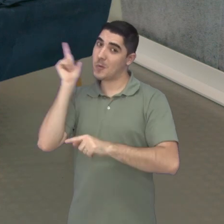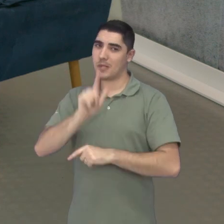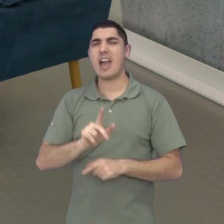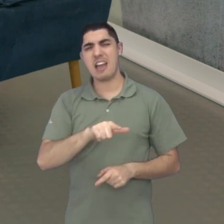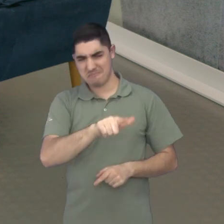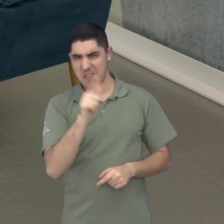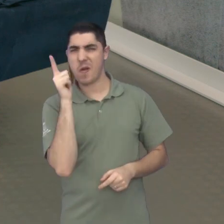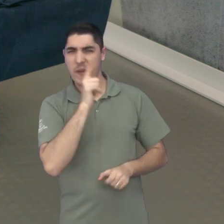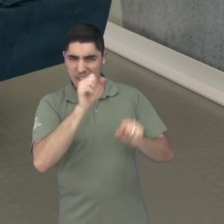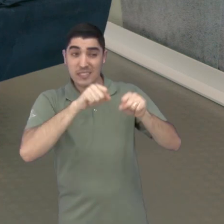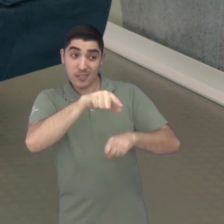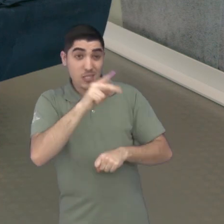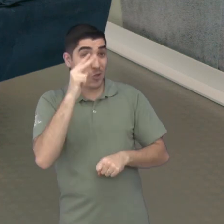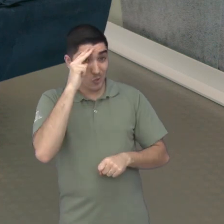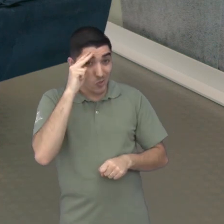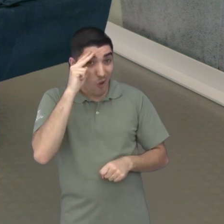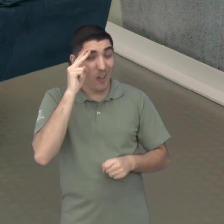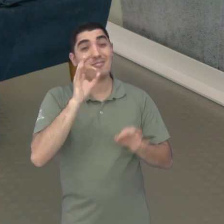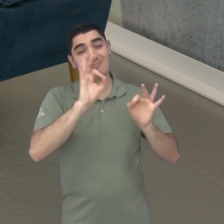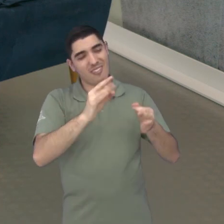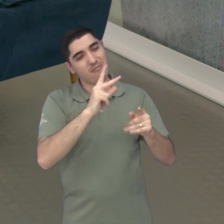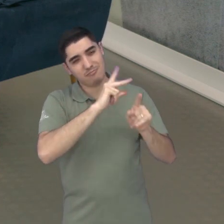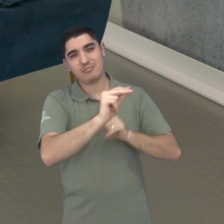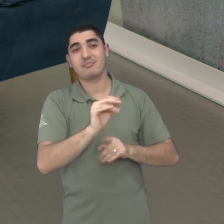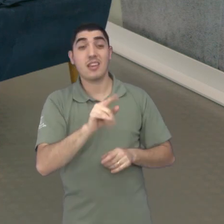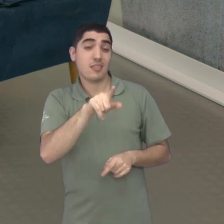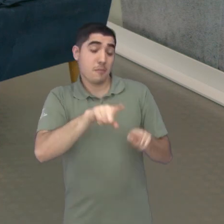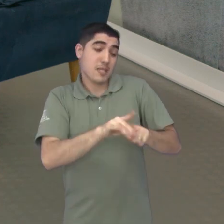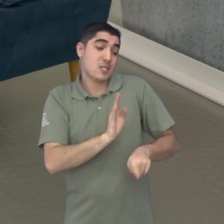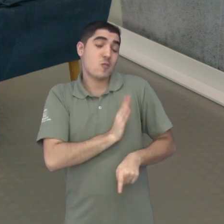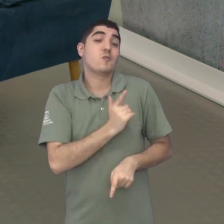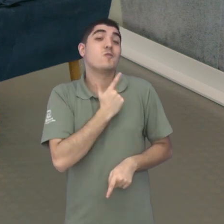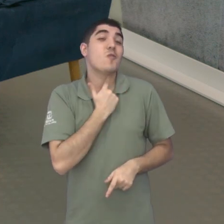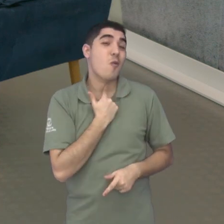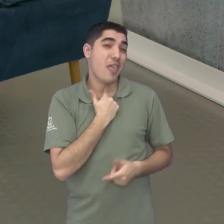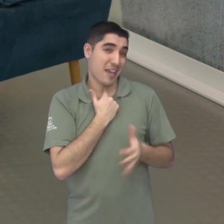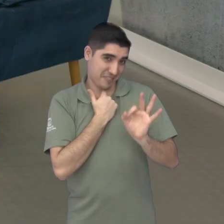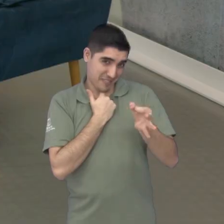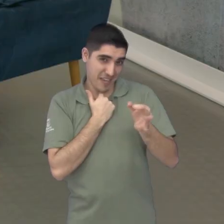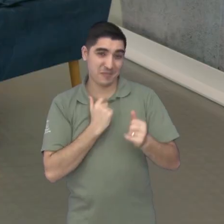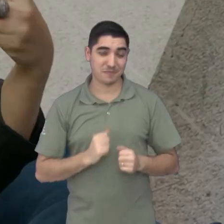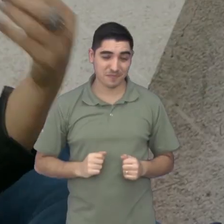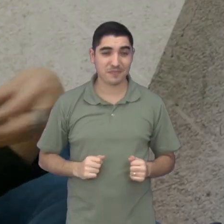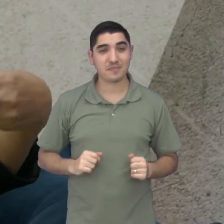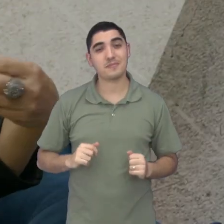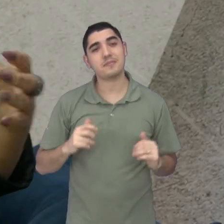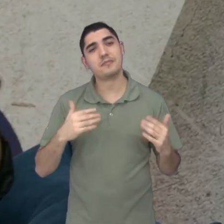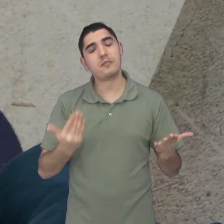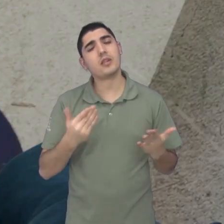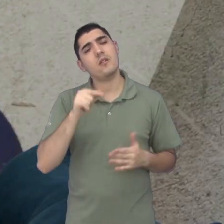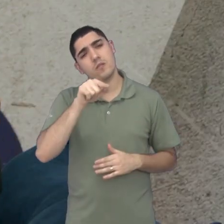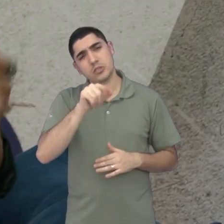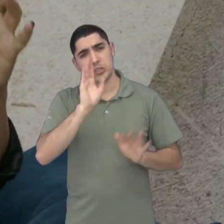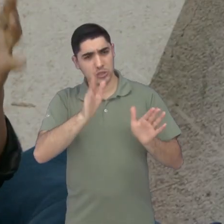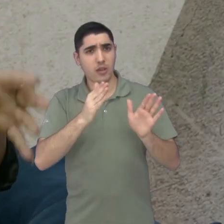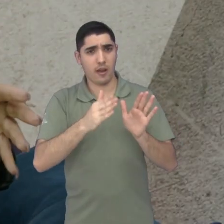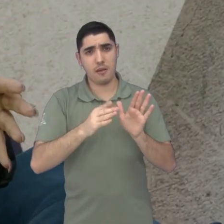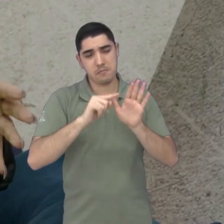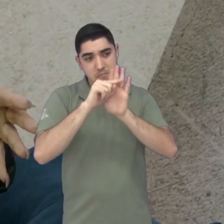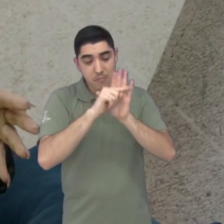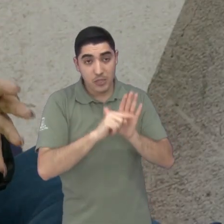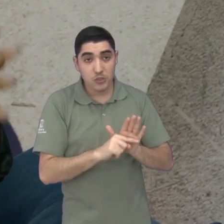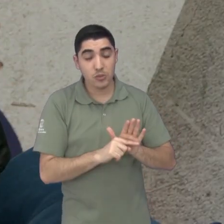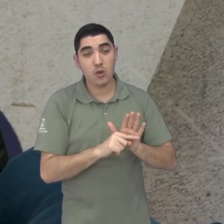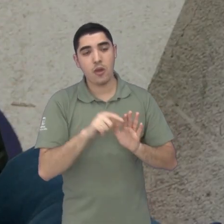siga o seu sonho, né? Com certeza. E o seu coração, como diz, né? Mas você já deve ter pesquisado que